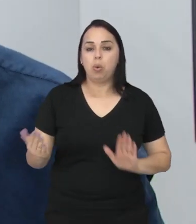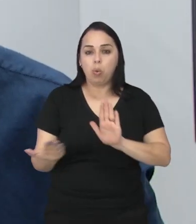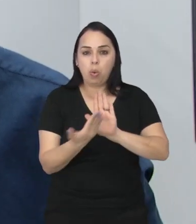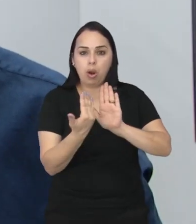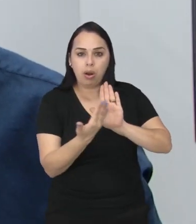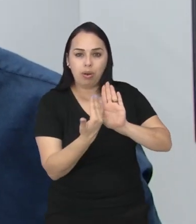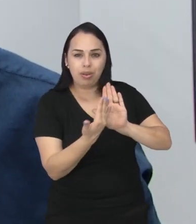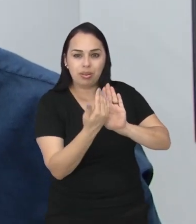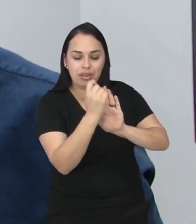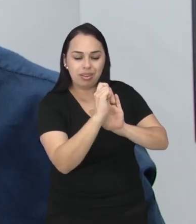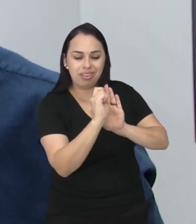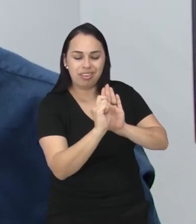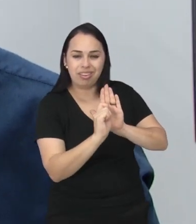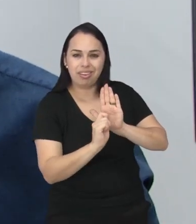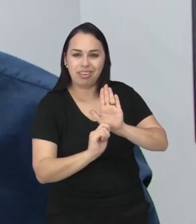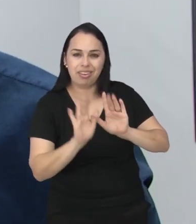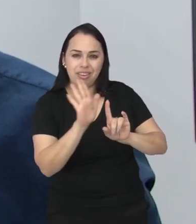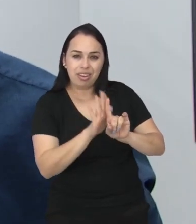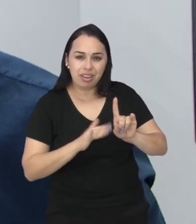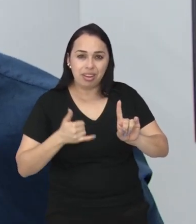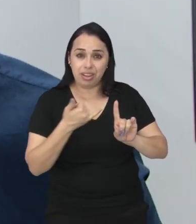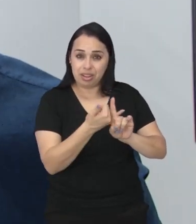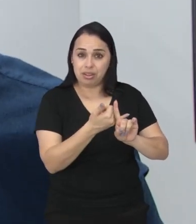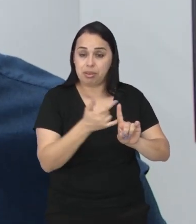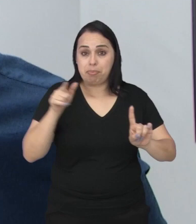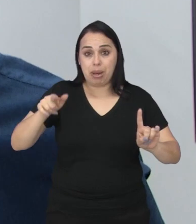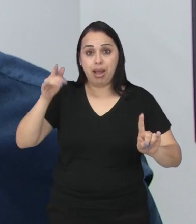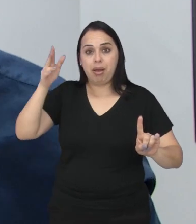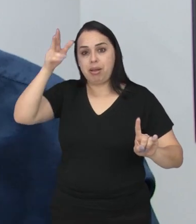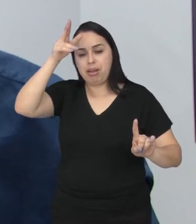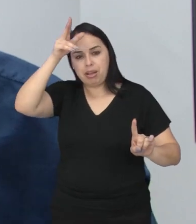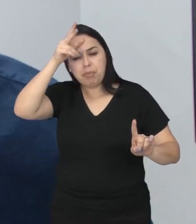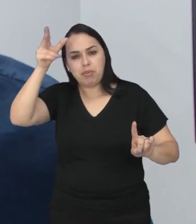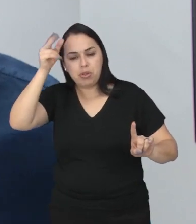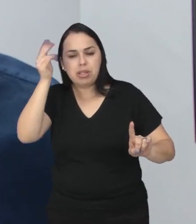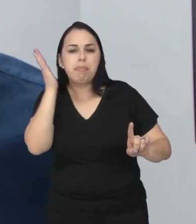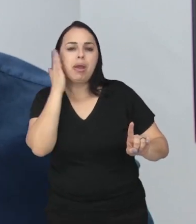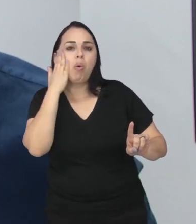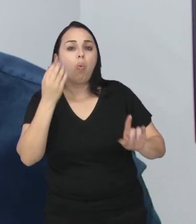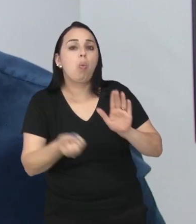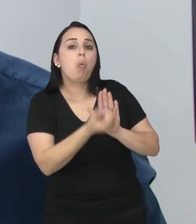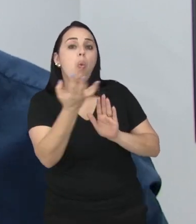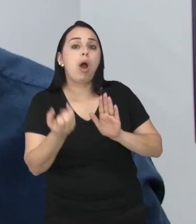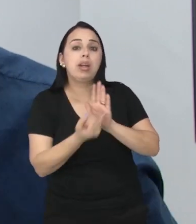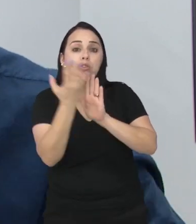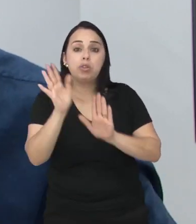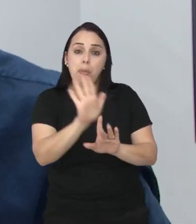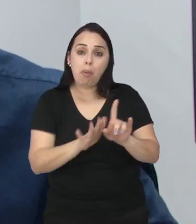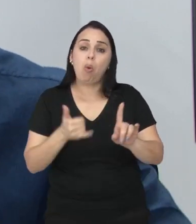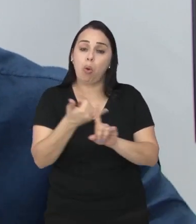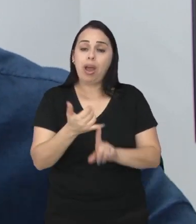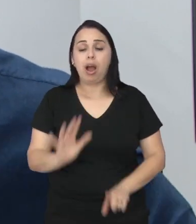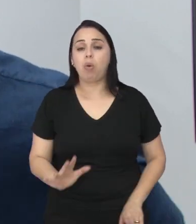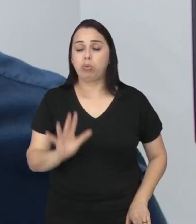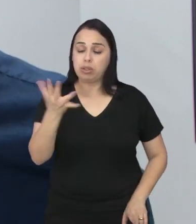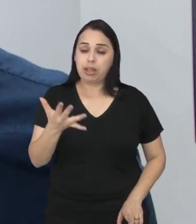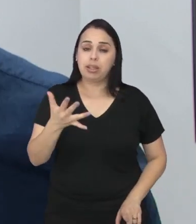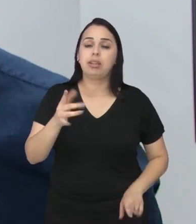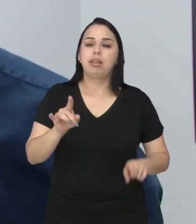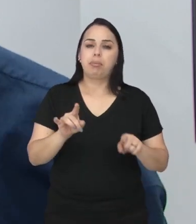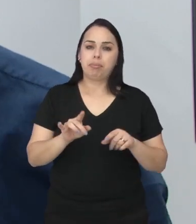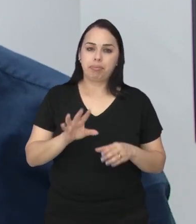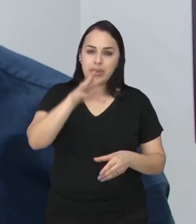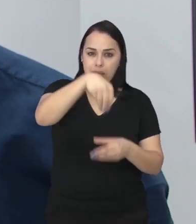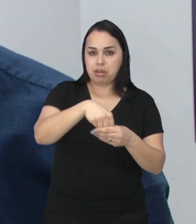por exemplo, o livro de registro de bullying, para que o município possa ter esse registro não só nas escolas municipais, mas em toda a rede